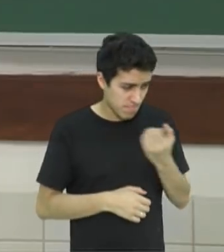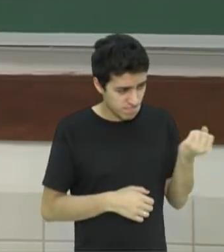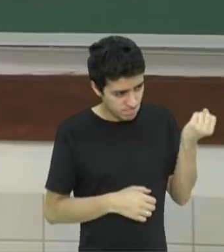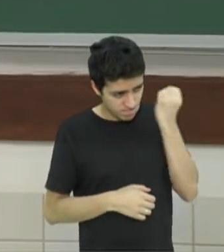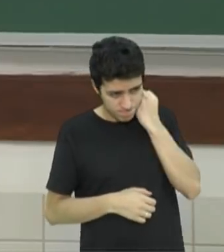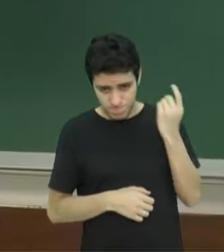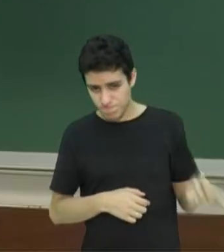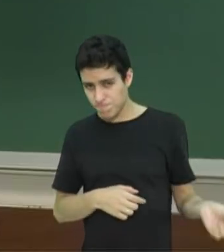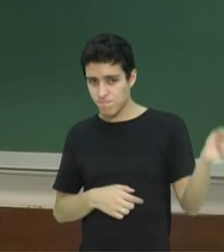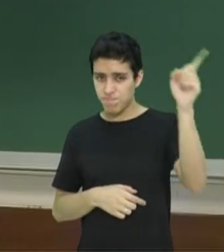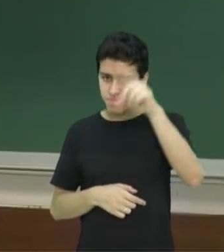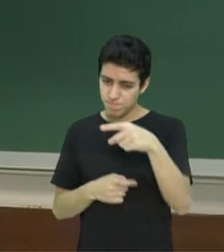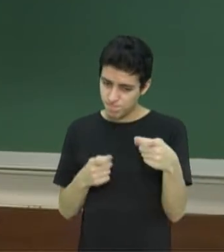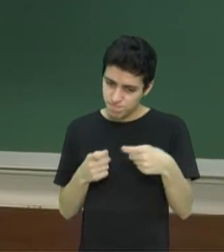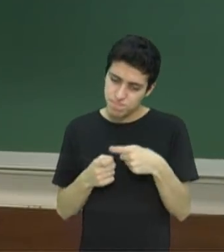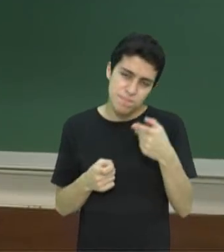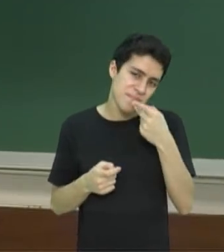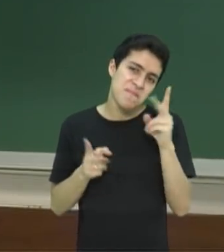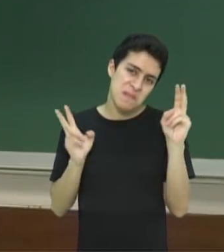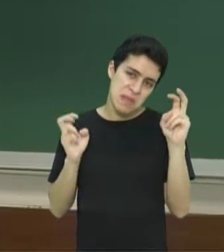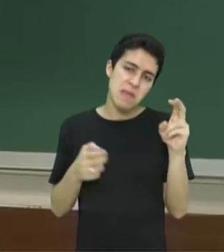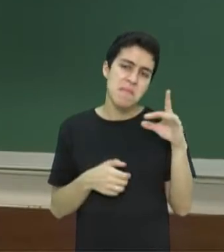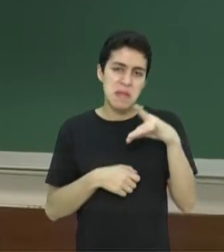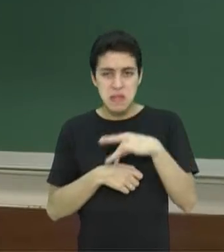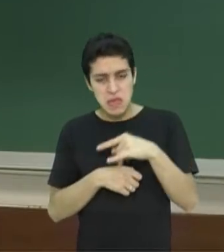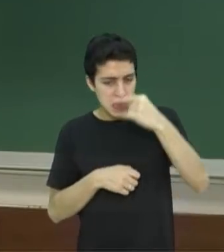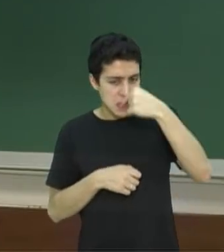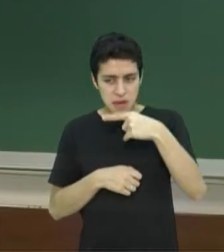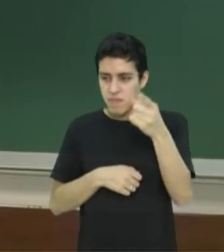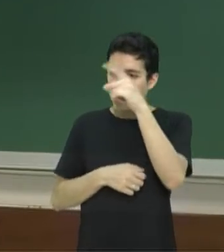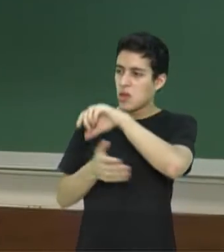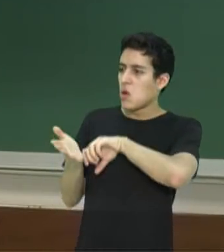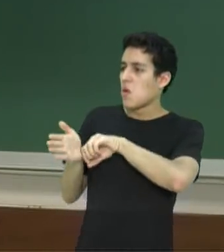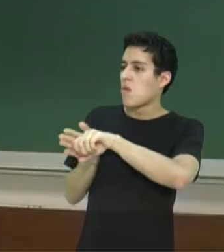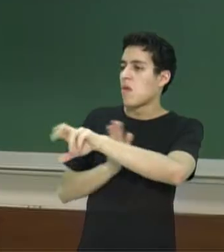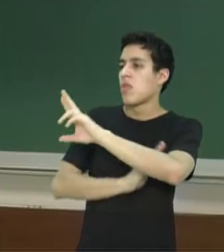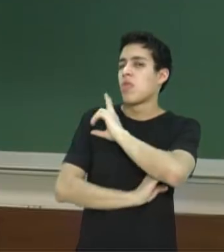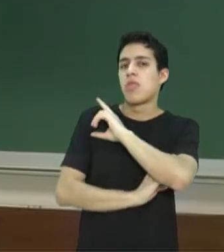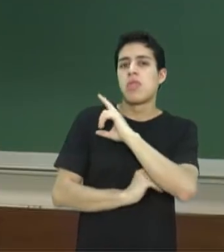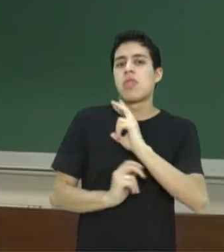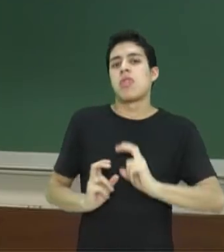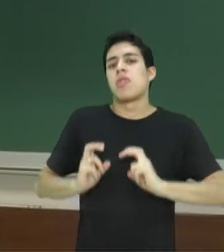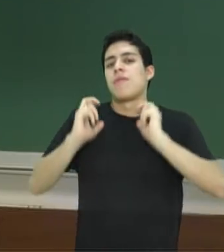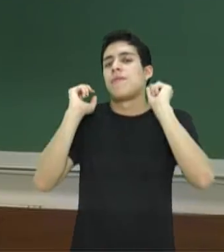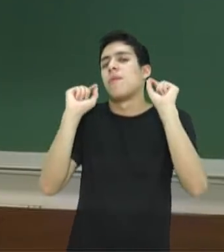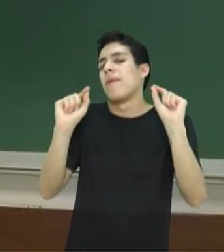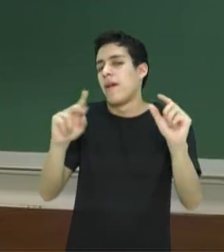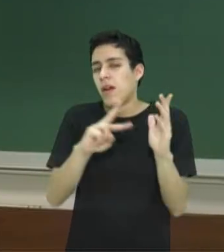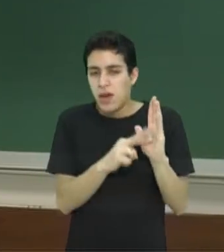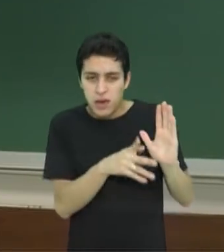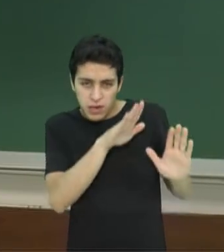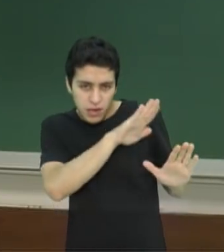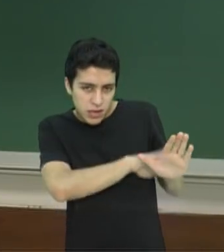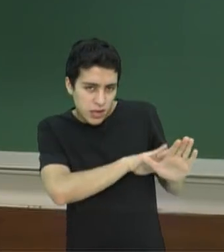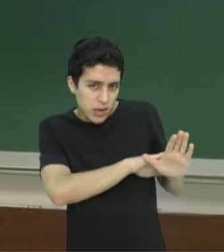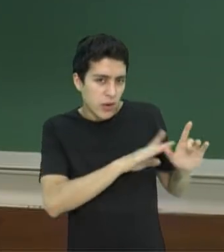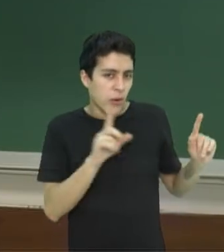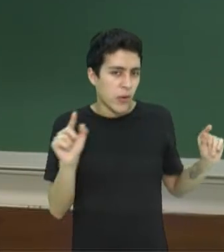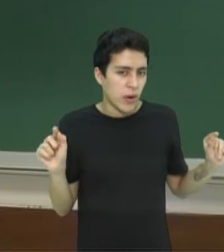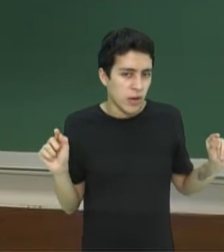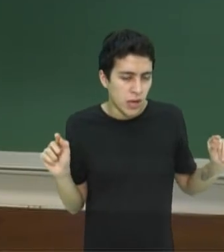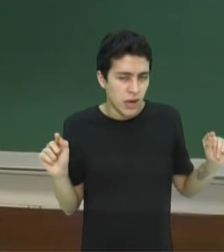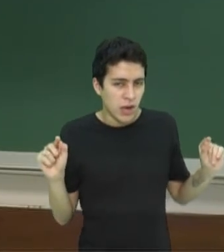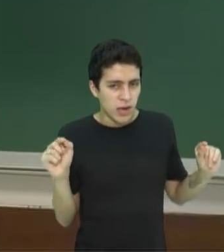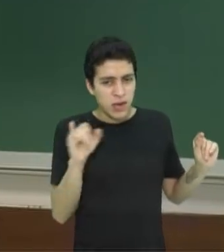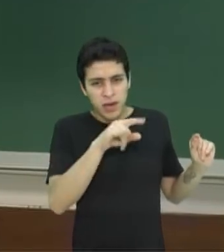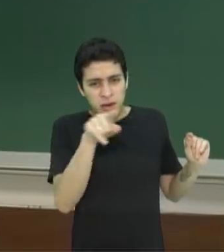estresse, o médico disse que era gripe e o Google disse que era câncer, o que ele está dizendo ali é que